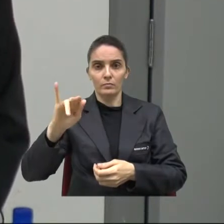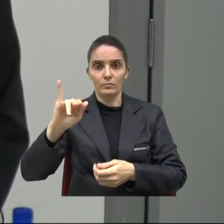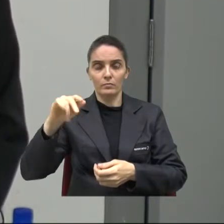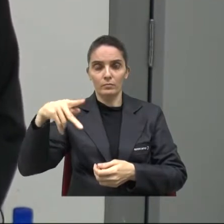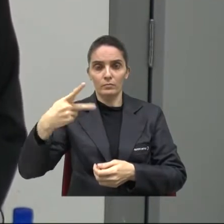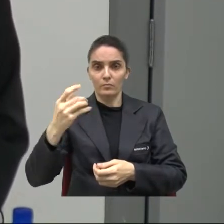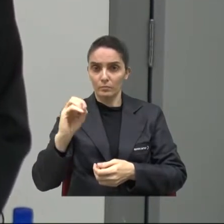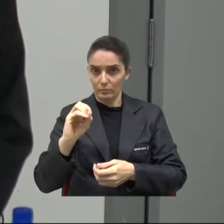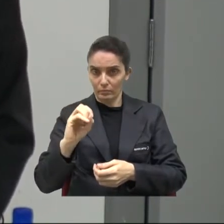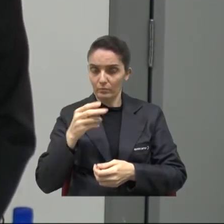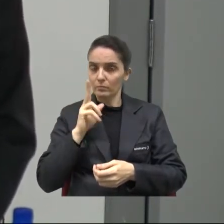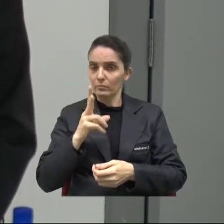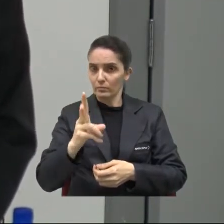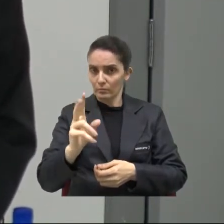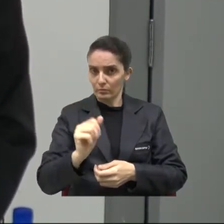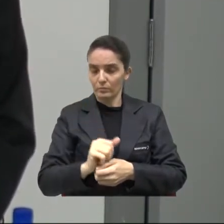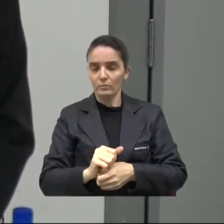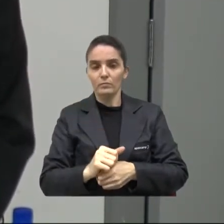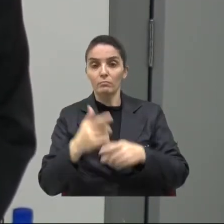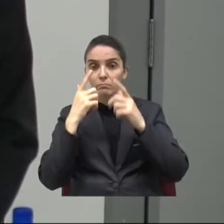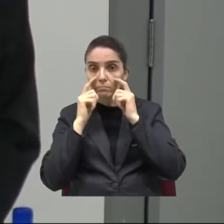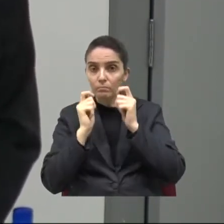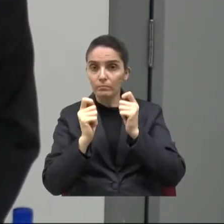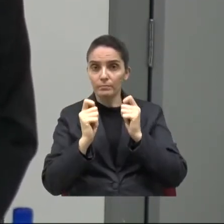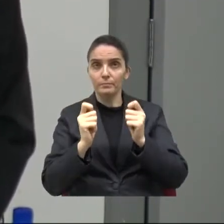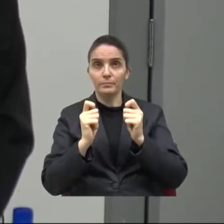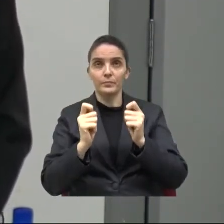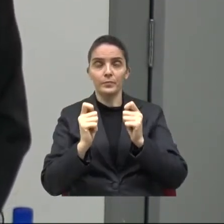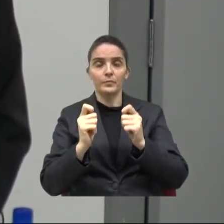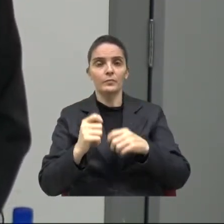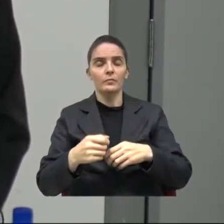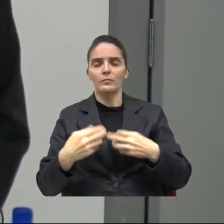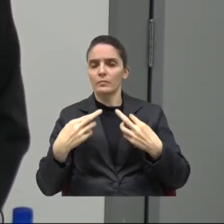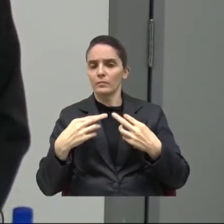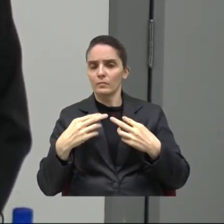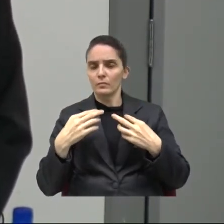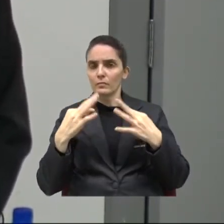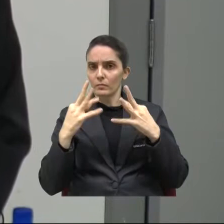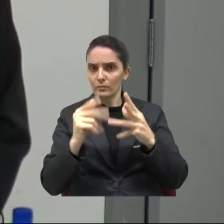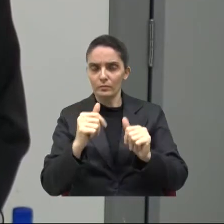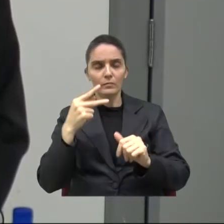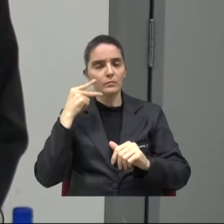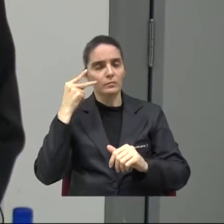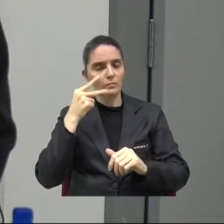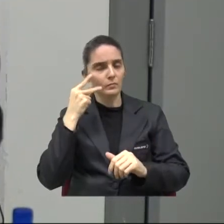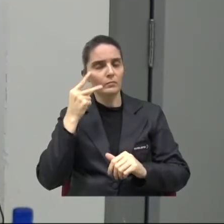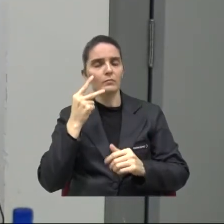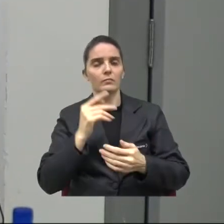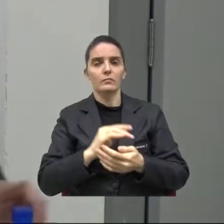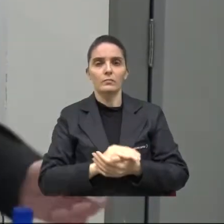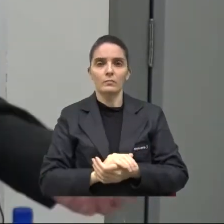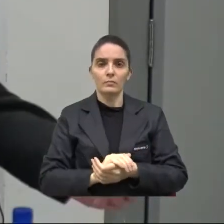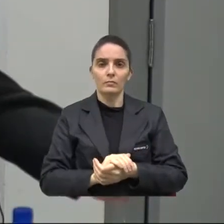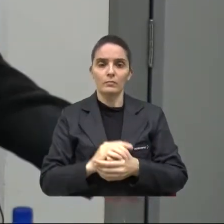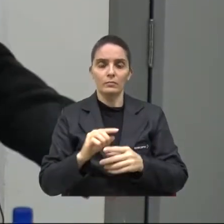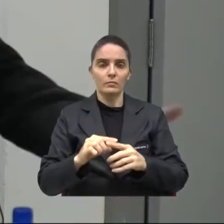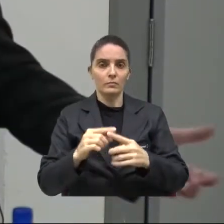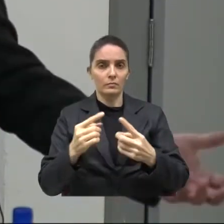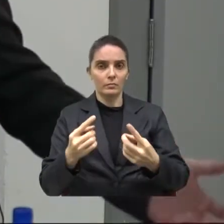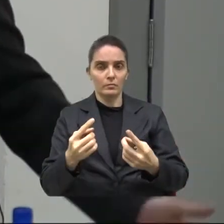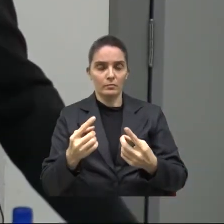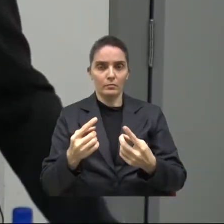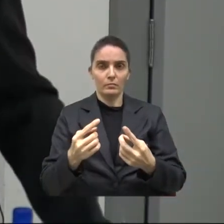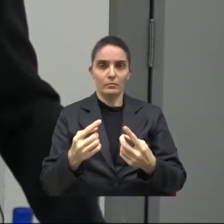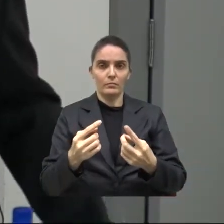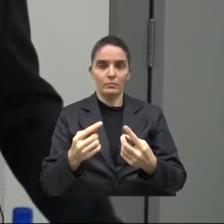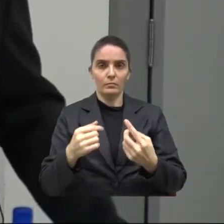muito atencioso a esse vereador em particular, e acredito que aos demais dessa casa também, mas eu acredito que não é uma coisa que demande só